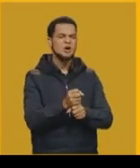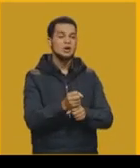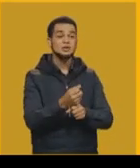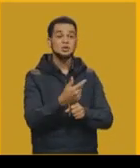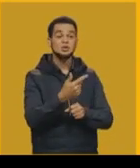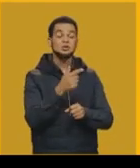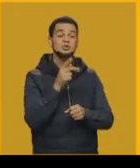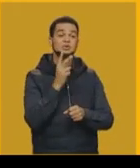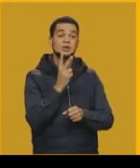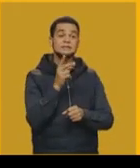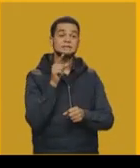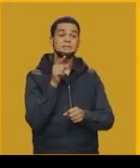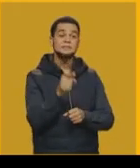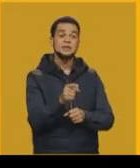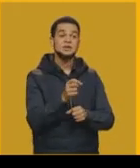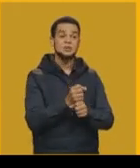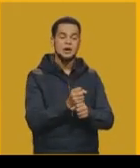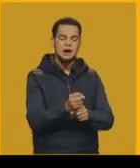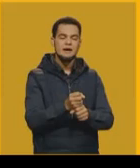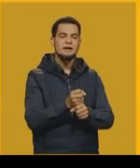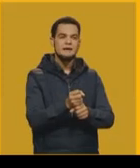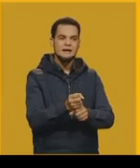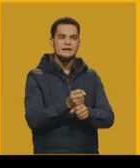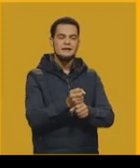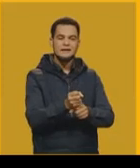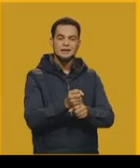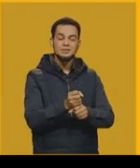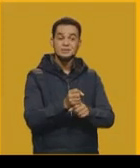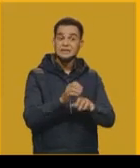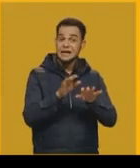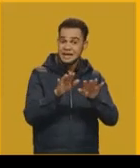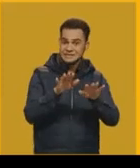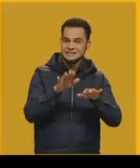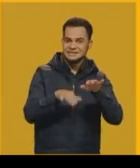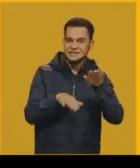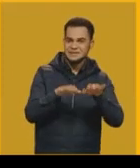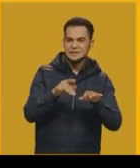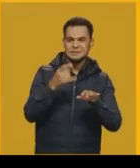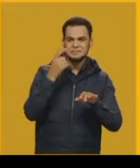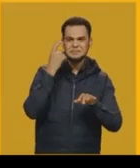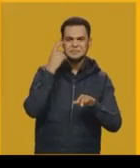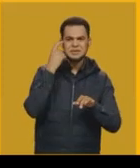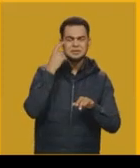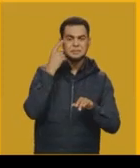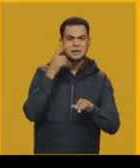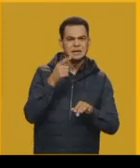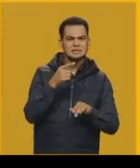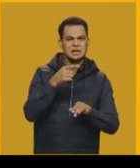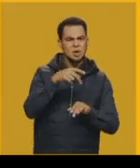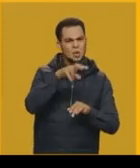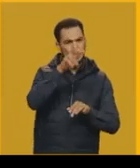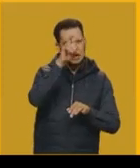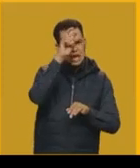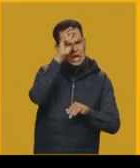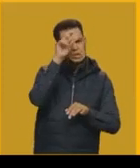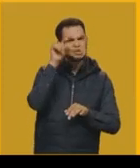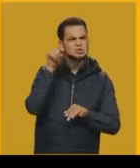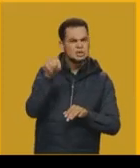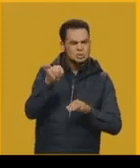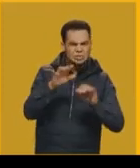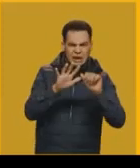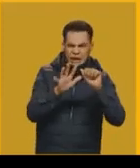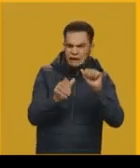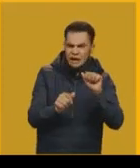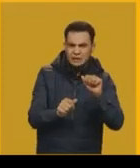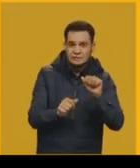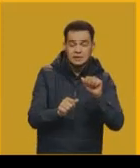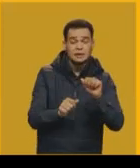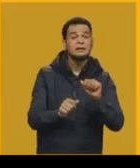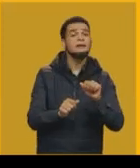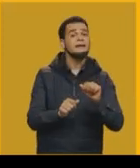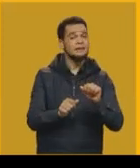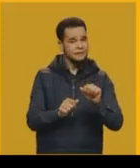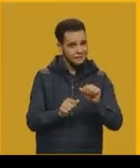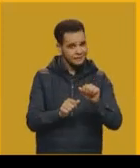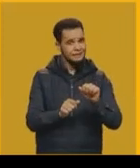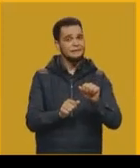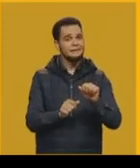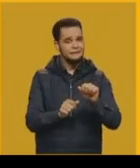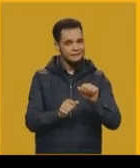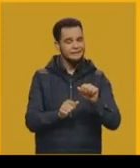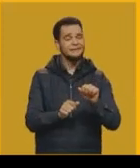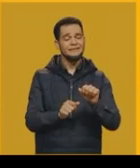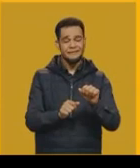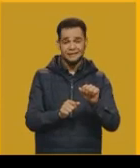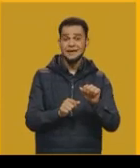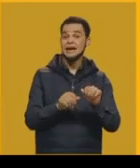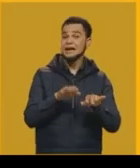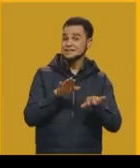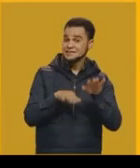e que é muito importante, porque muitas vezes as pessoas têm uma dificuldade muito grande de entender que o Egito faz parte da África, né? Até quando se fala